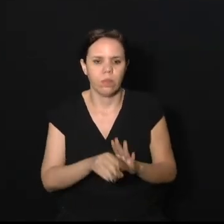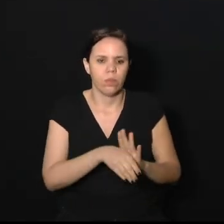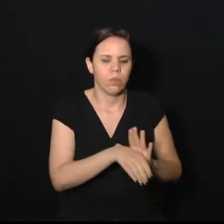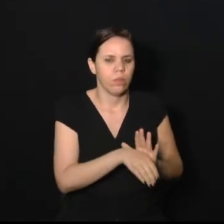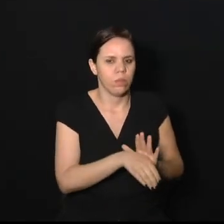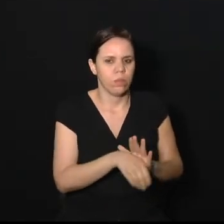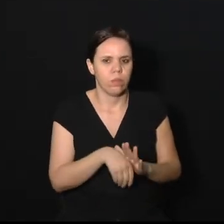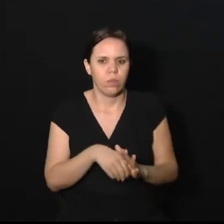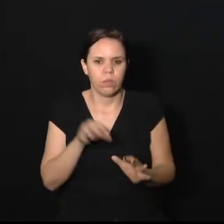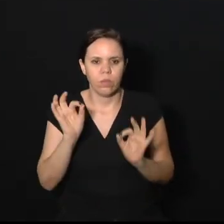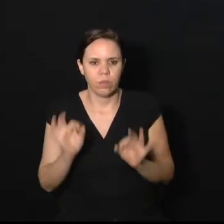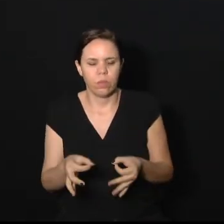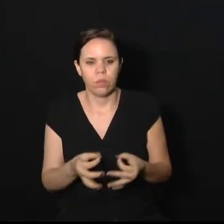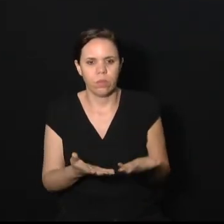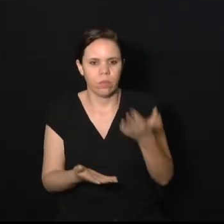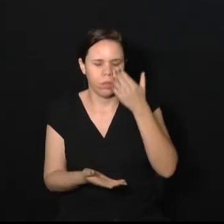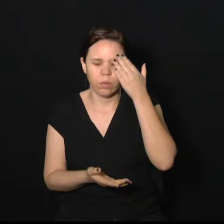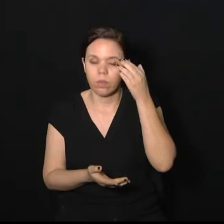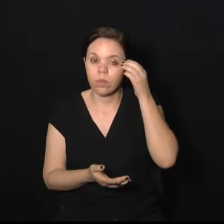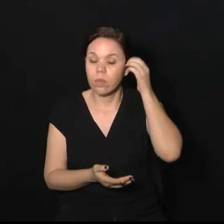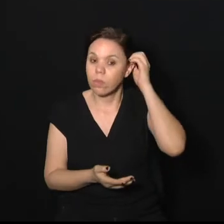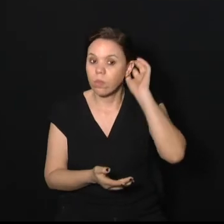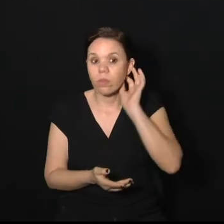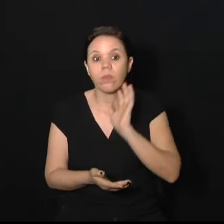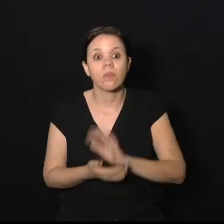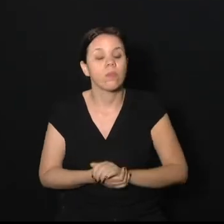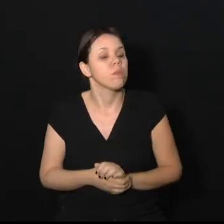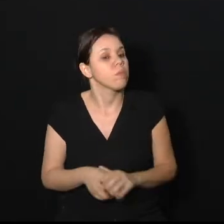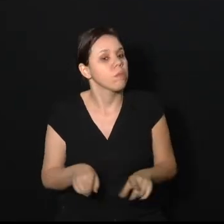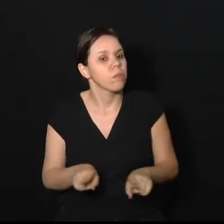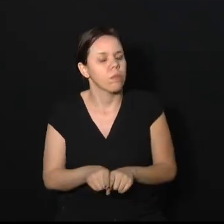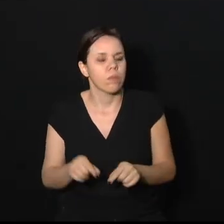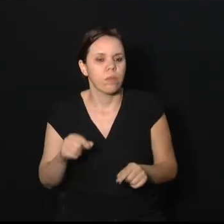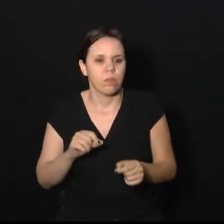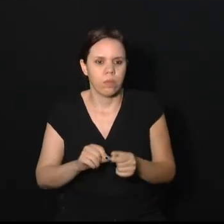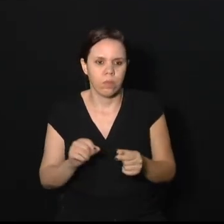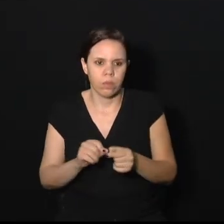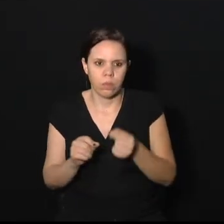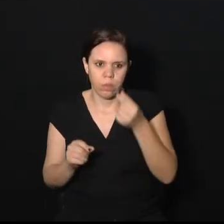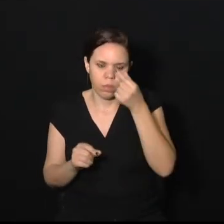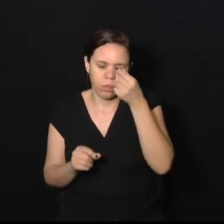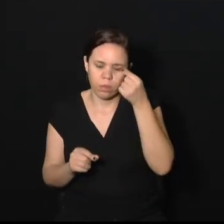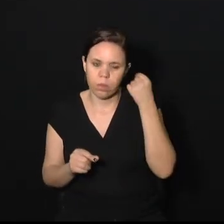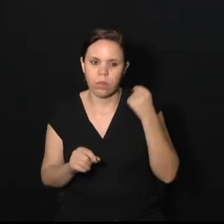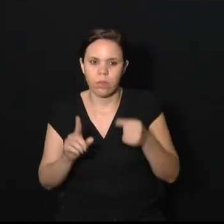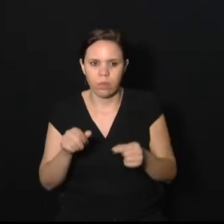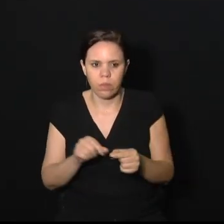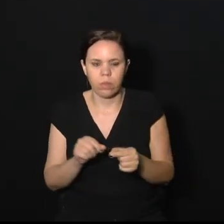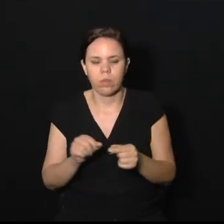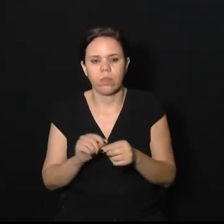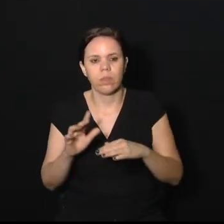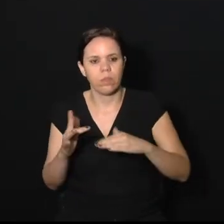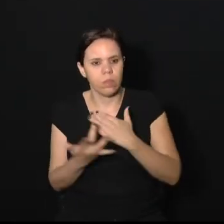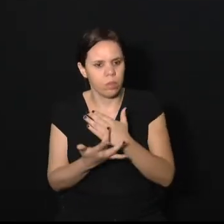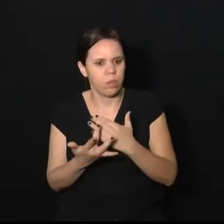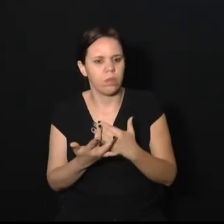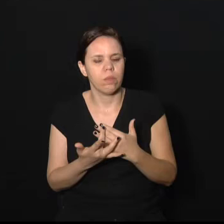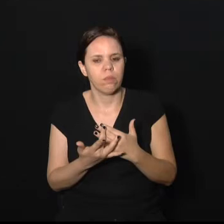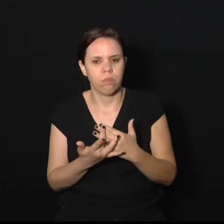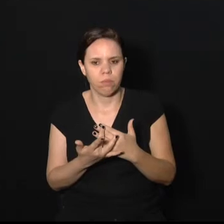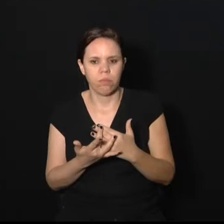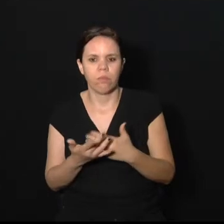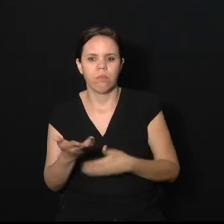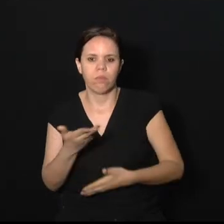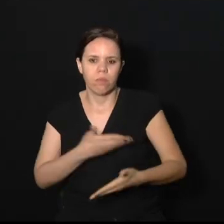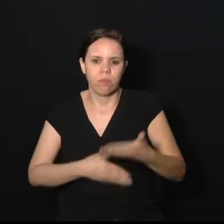maneira correta, né? Então, assim, a gente também está fazendo isso nas redes sociais, a gente tem sido bastante didático